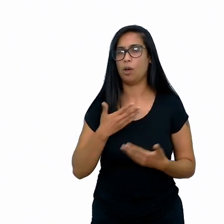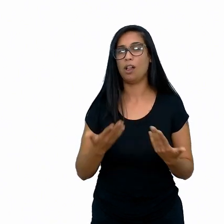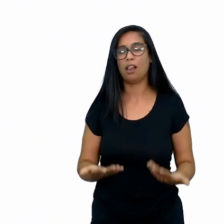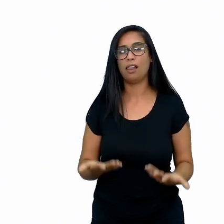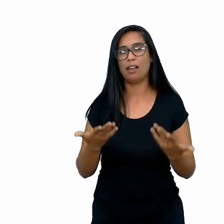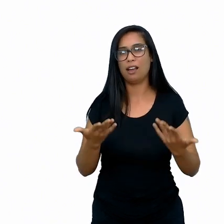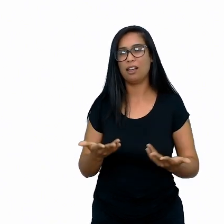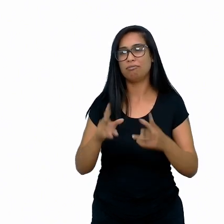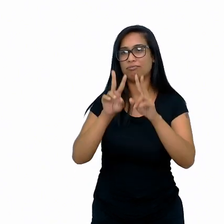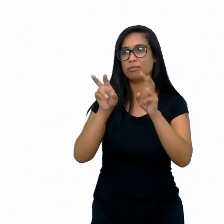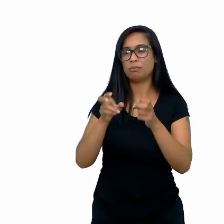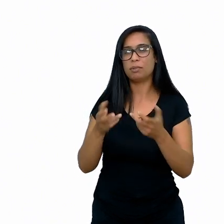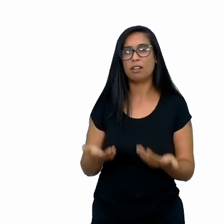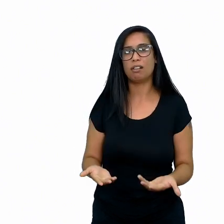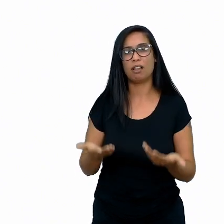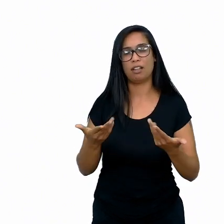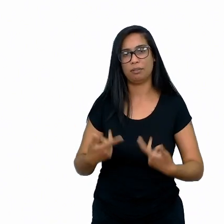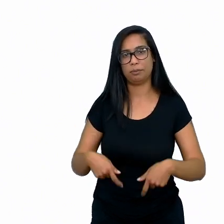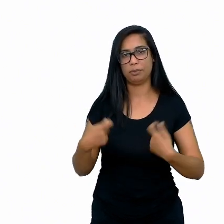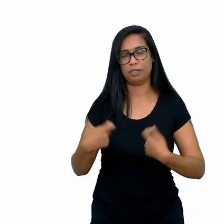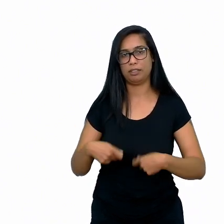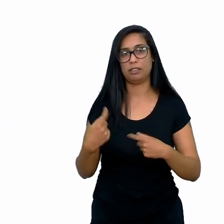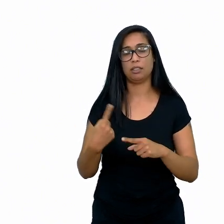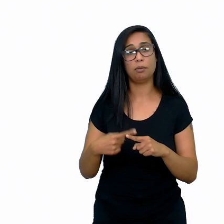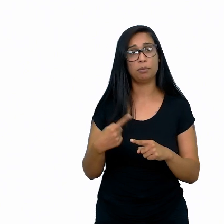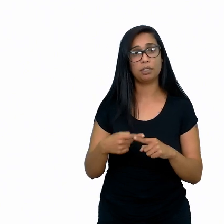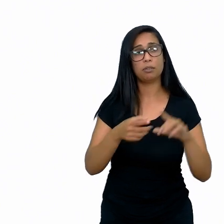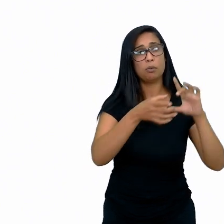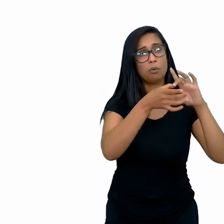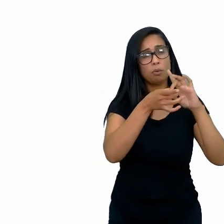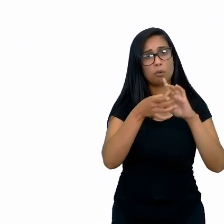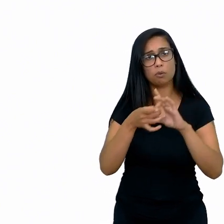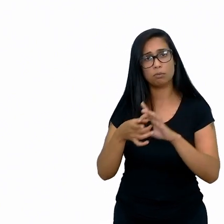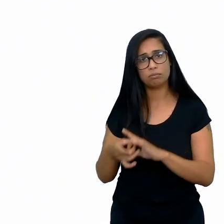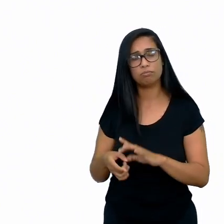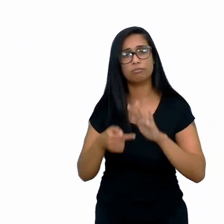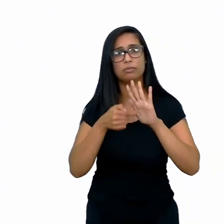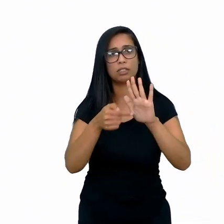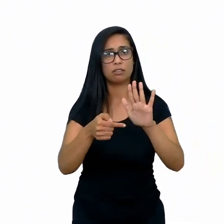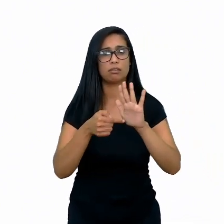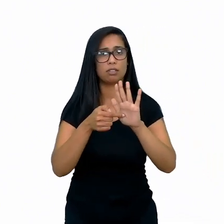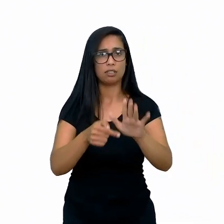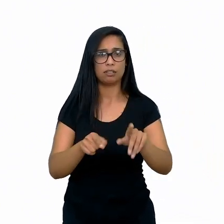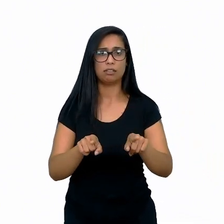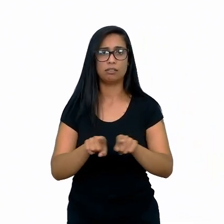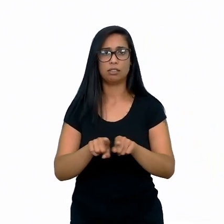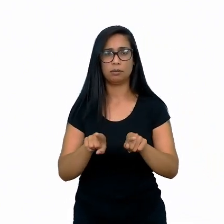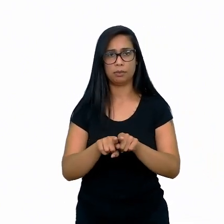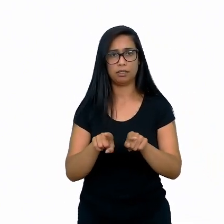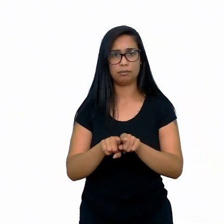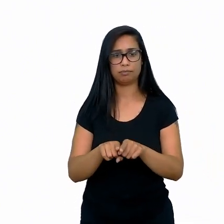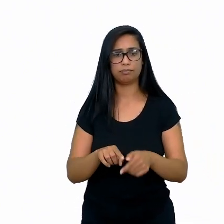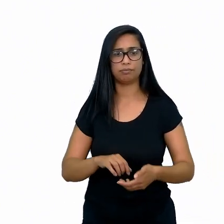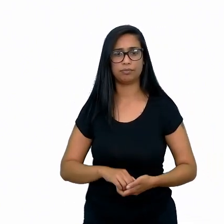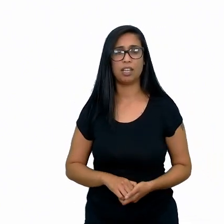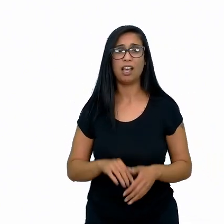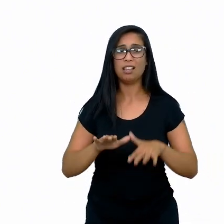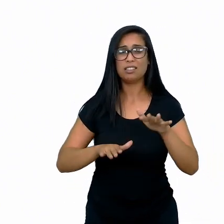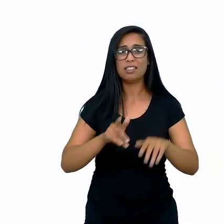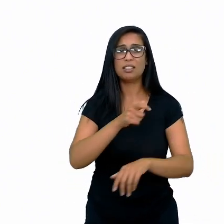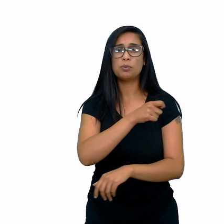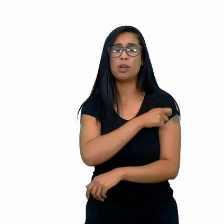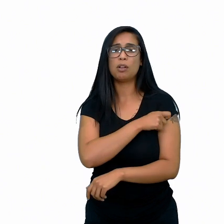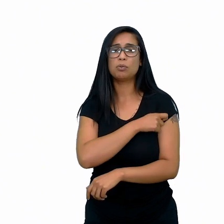nas aulas em que a produção textual está presente, há geralmente um desânimo por parte das